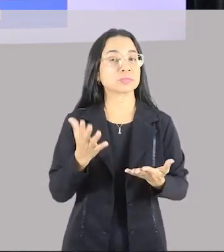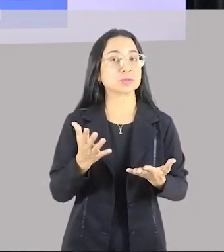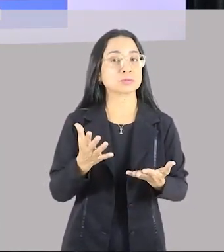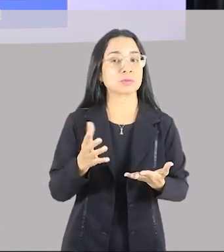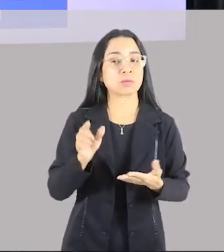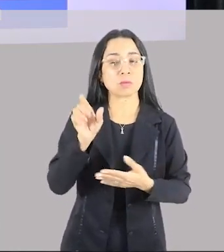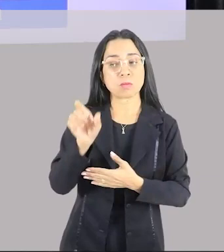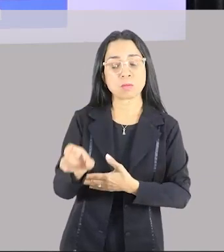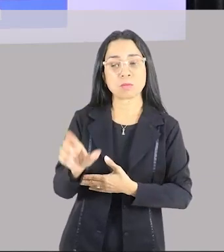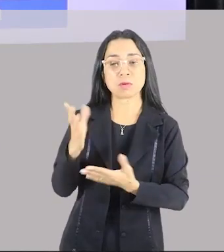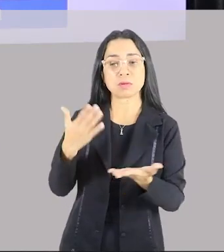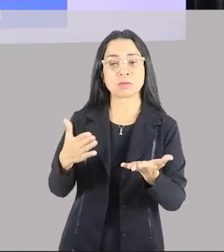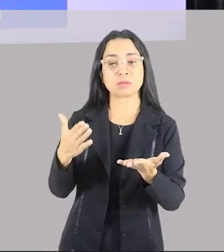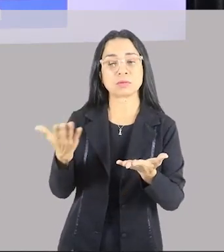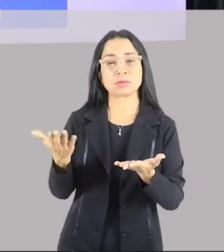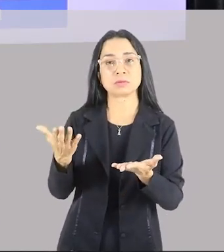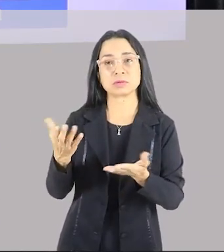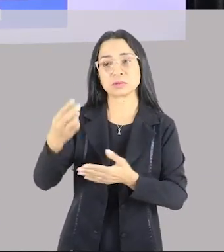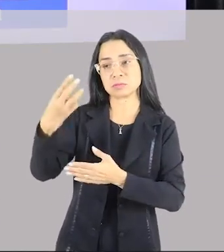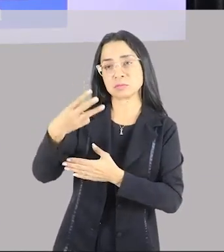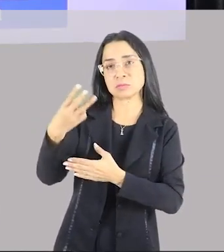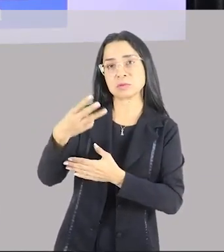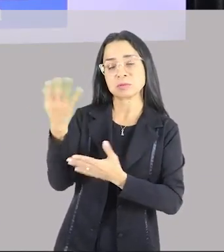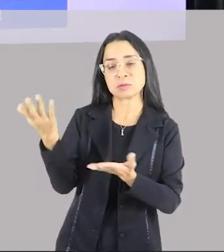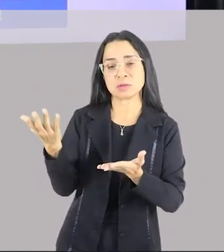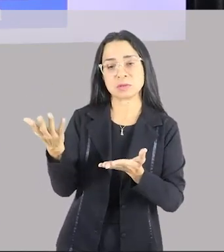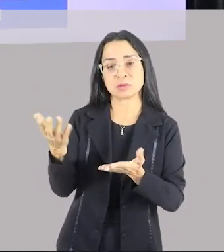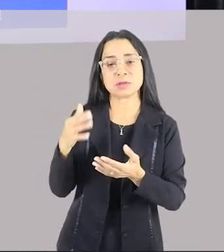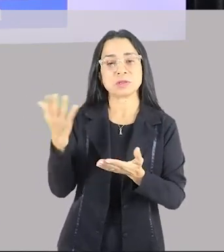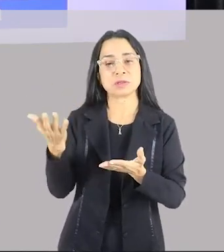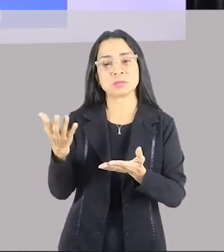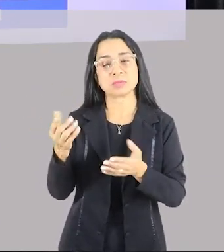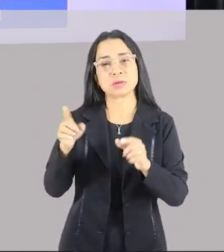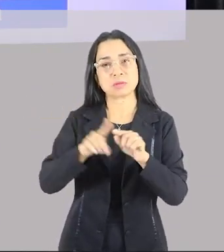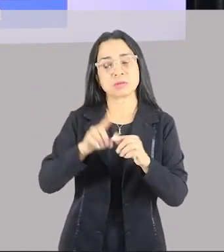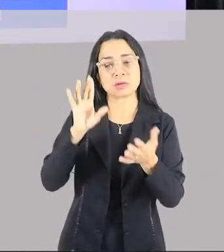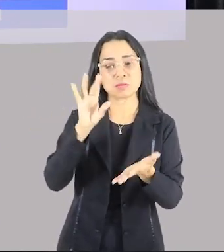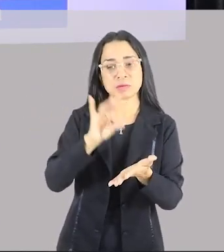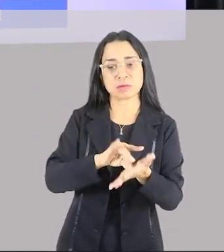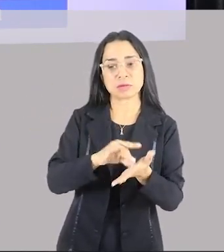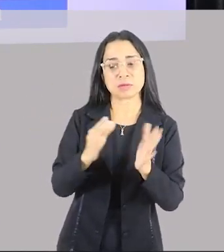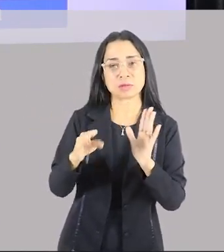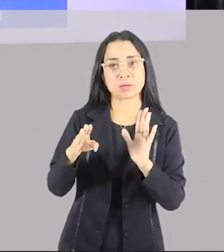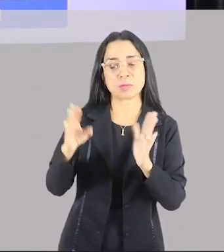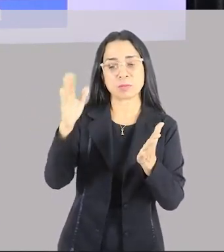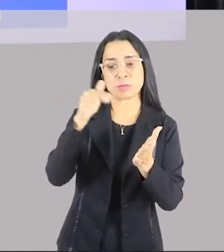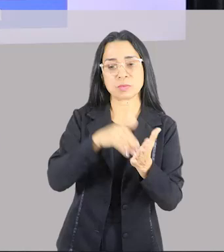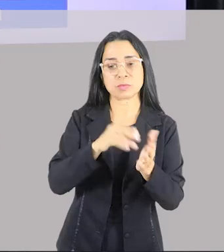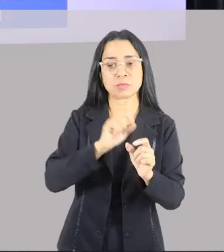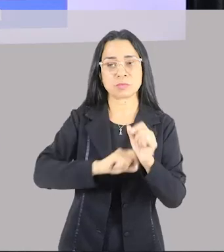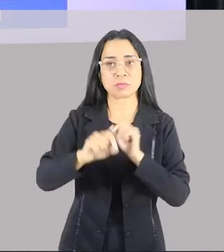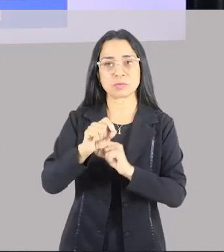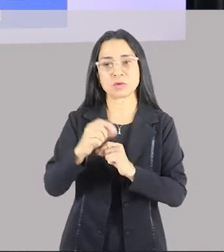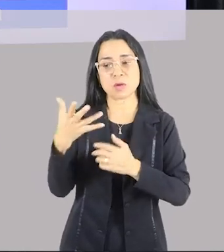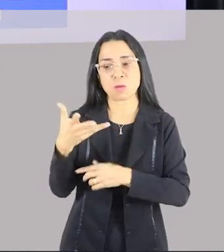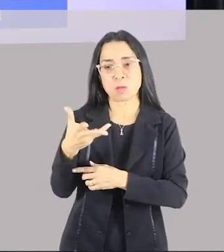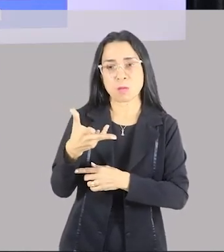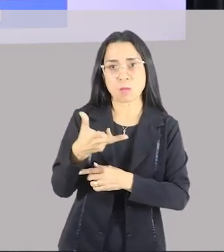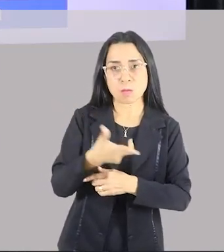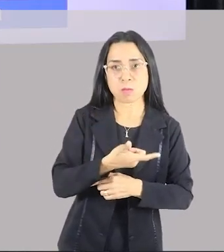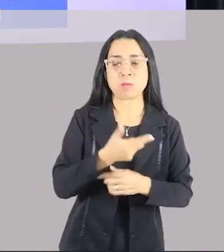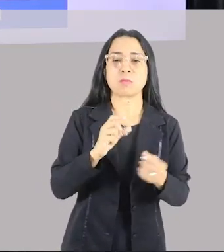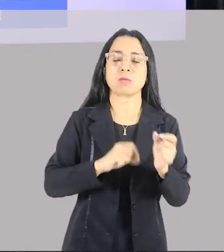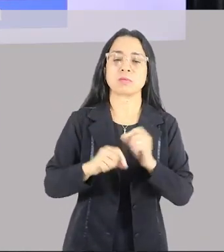terceiros, quanto aos requisitos de validade, e nós temos a classificação por último, quanto aos requisitos de